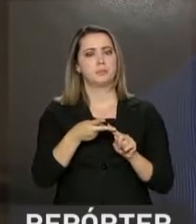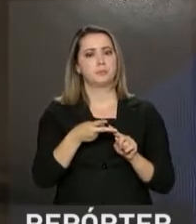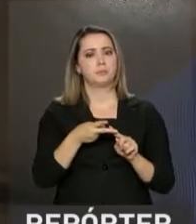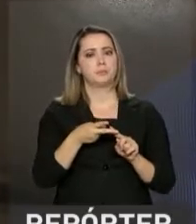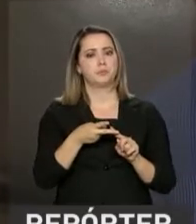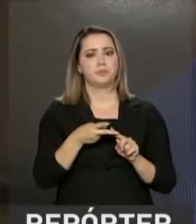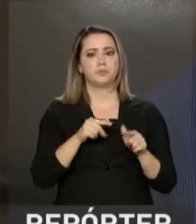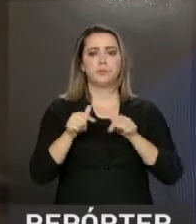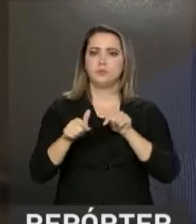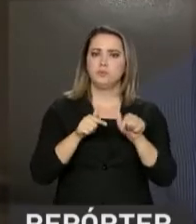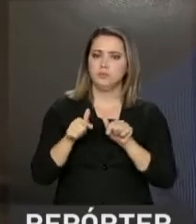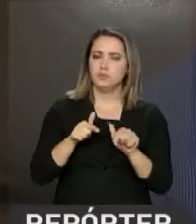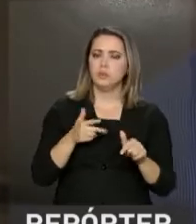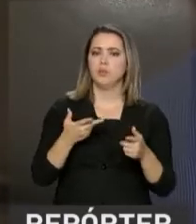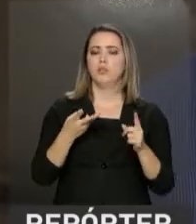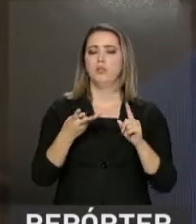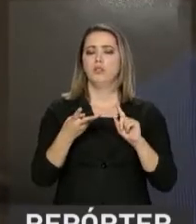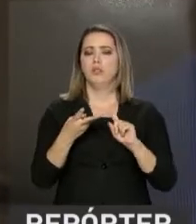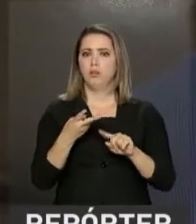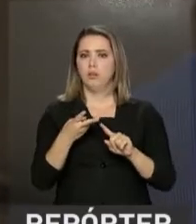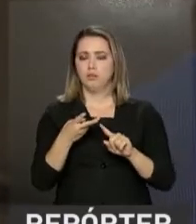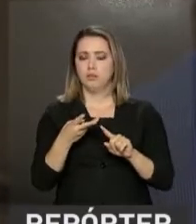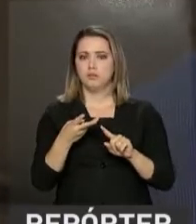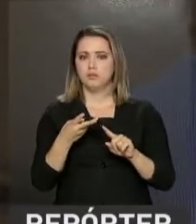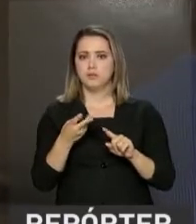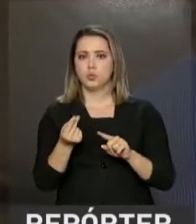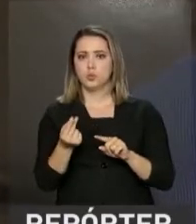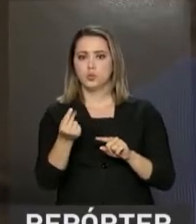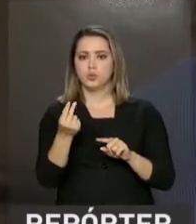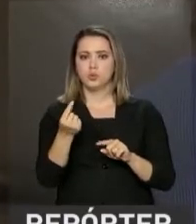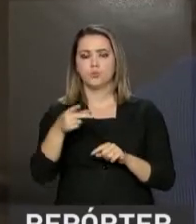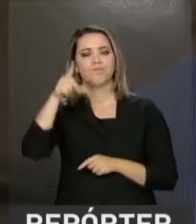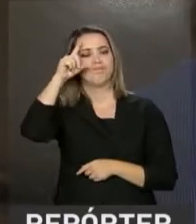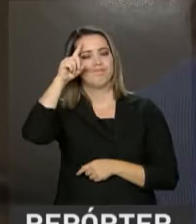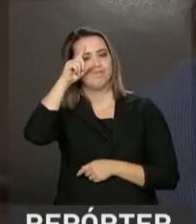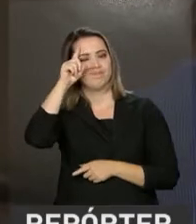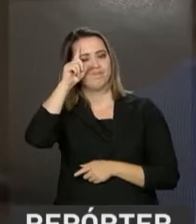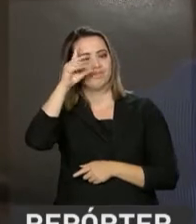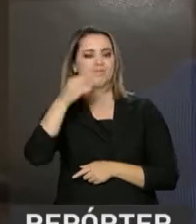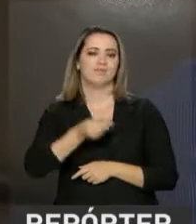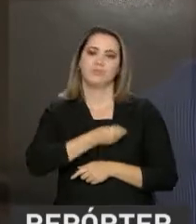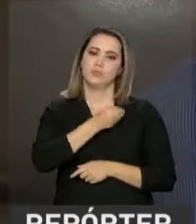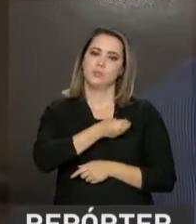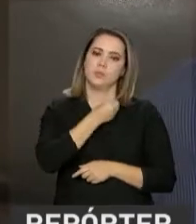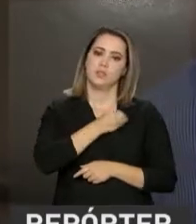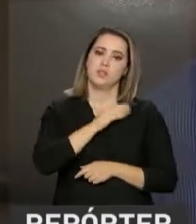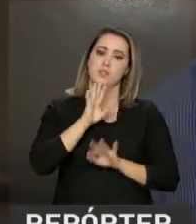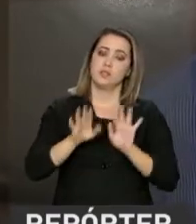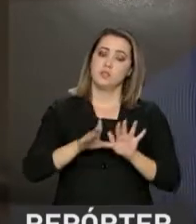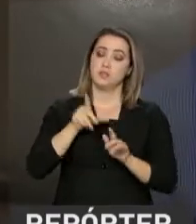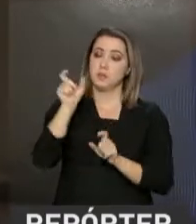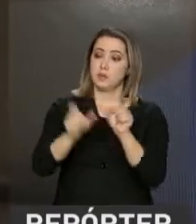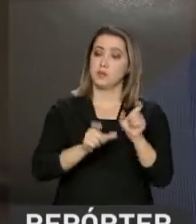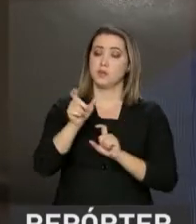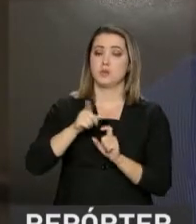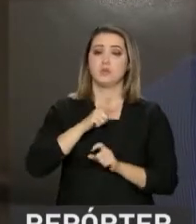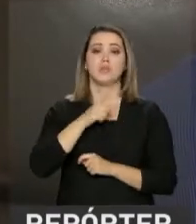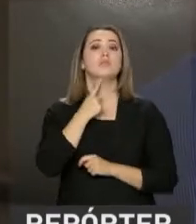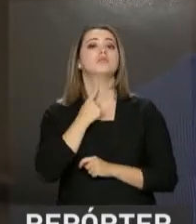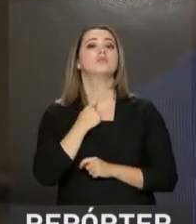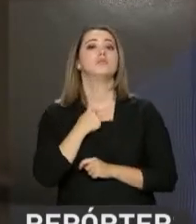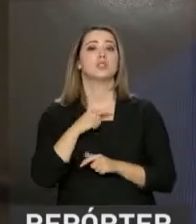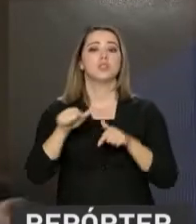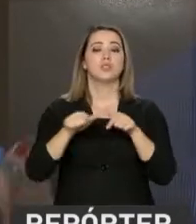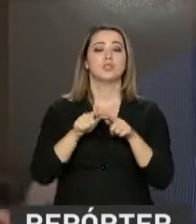em trabalhar para terem algum dinheirinho do dia a dia deles e tem muita gente que tem vontade de trabalhar